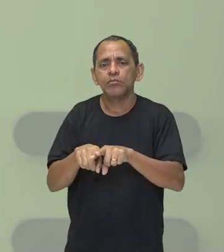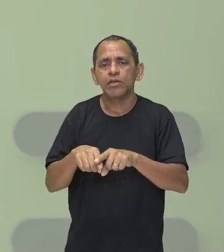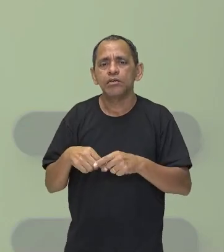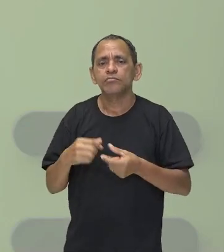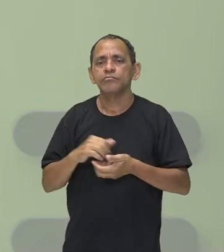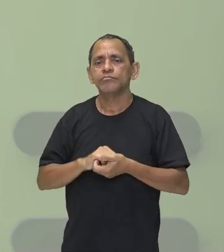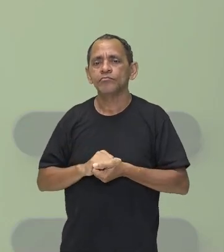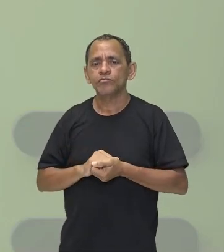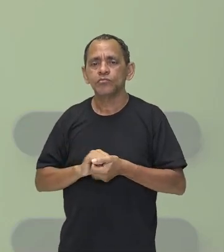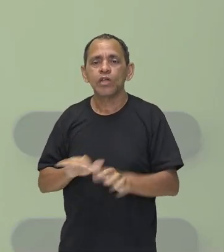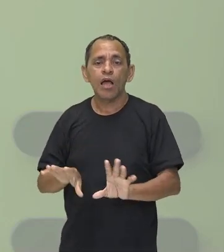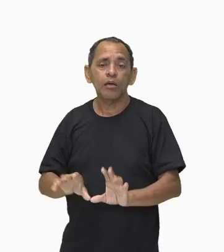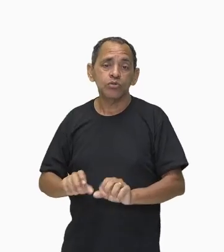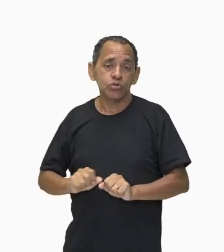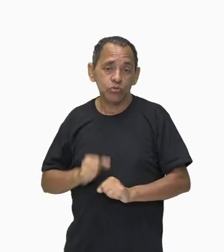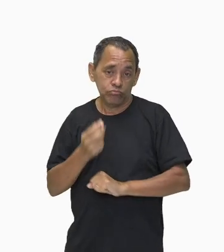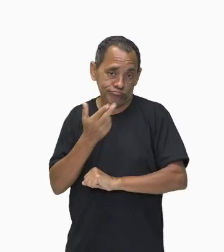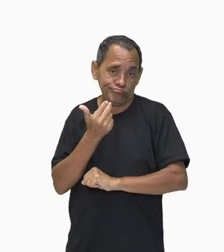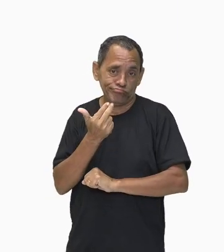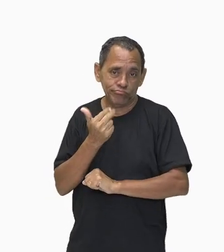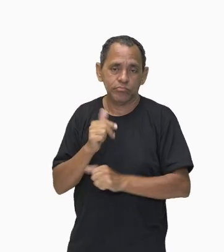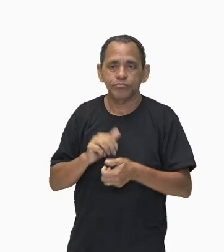e de absorção de nutrientes.